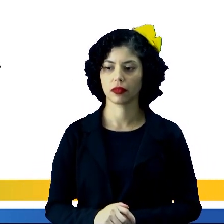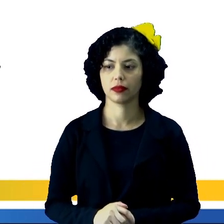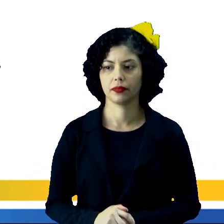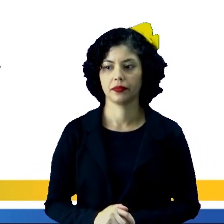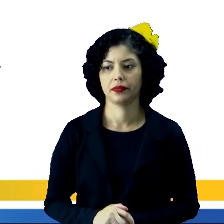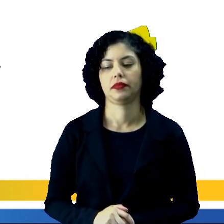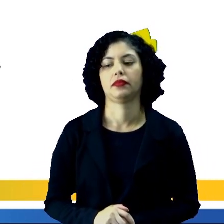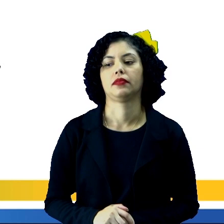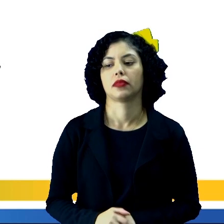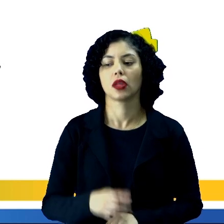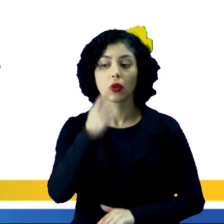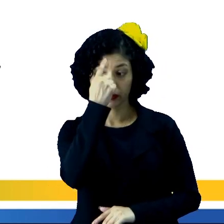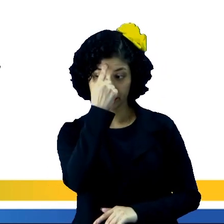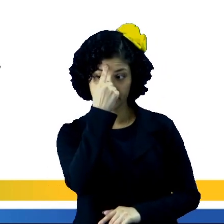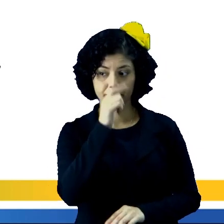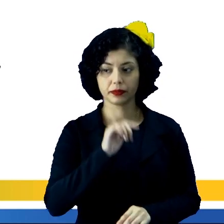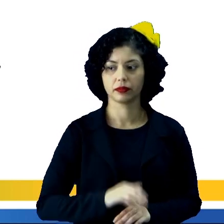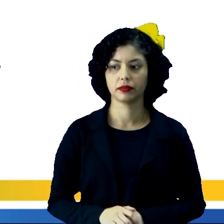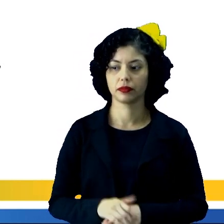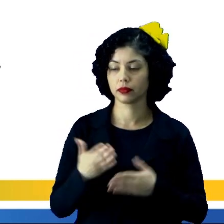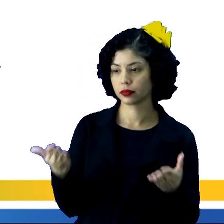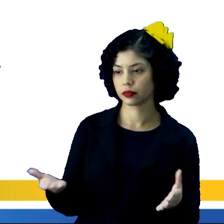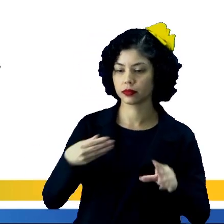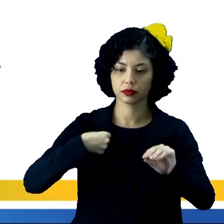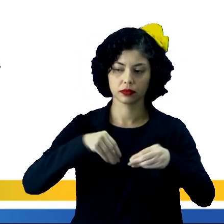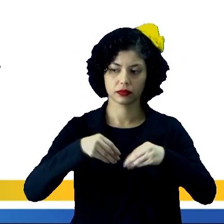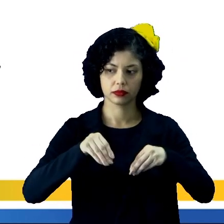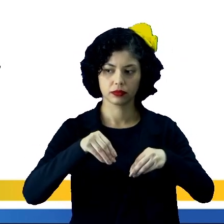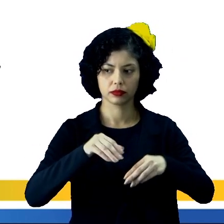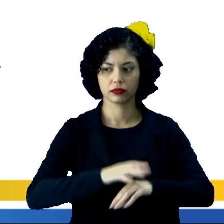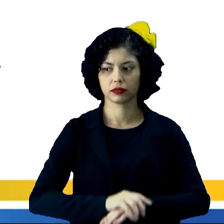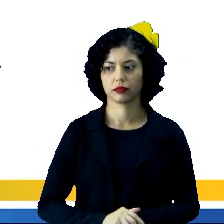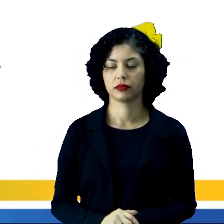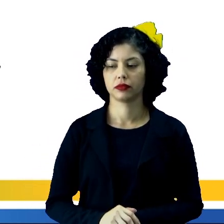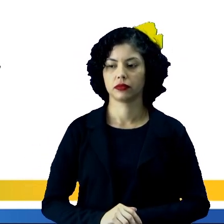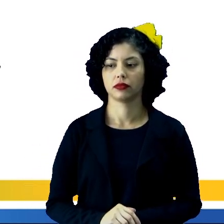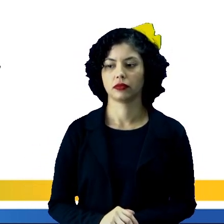recycle. Eu penso, então eu reciclo.